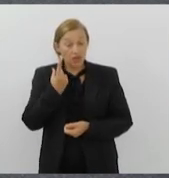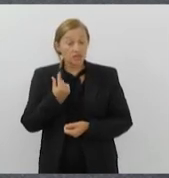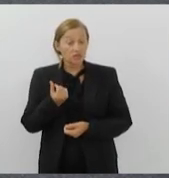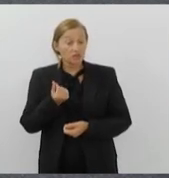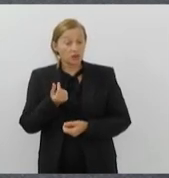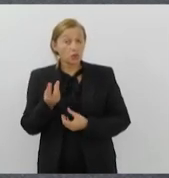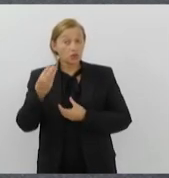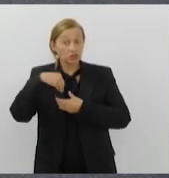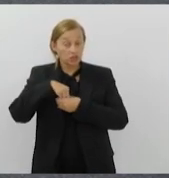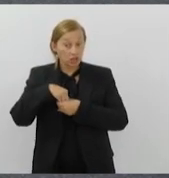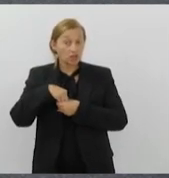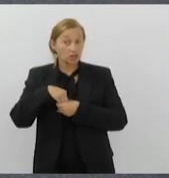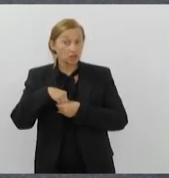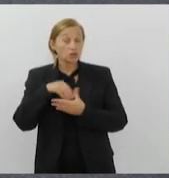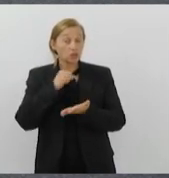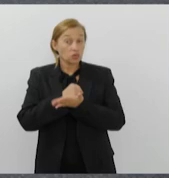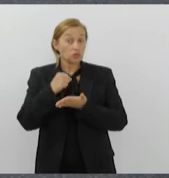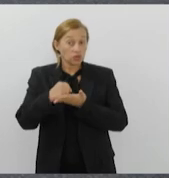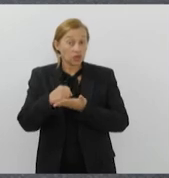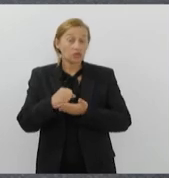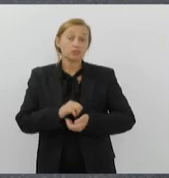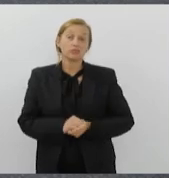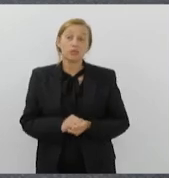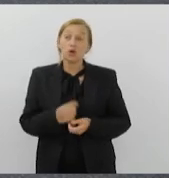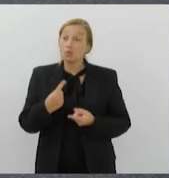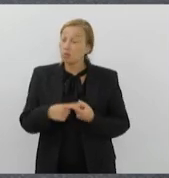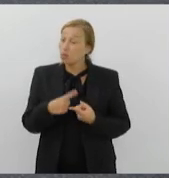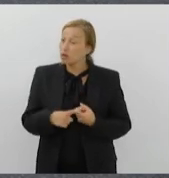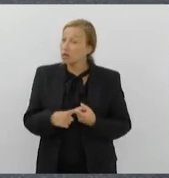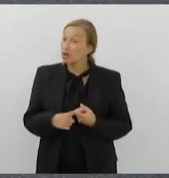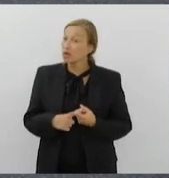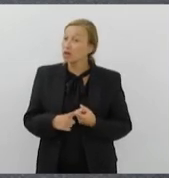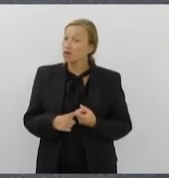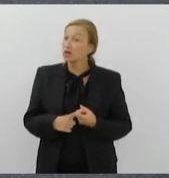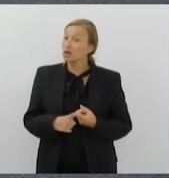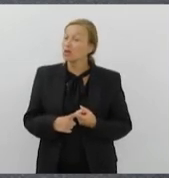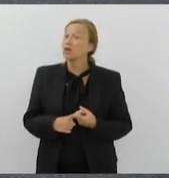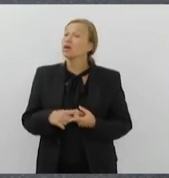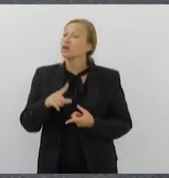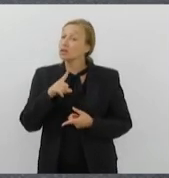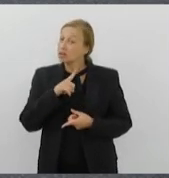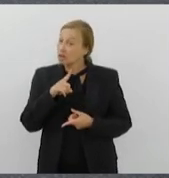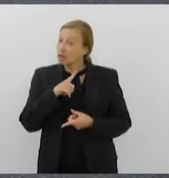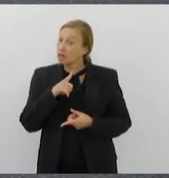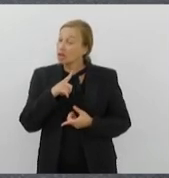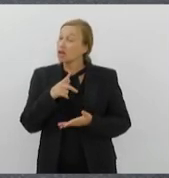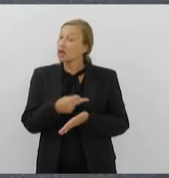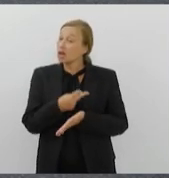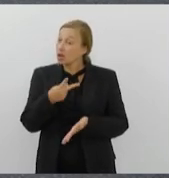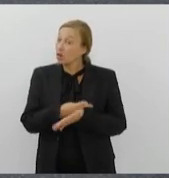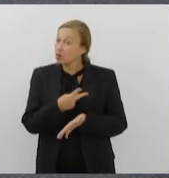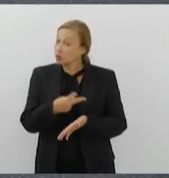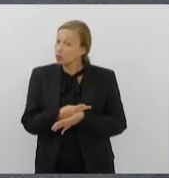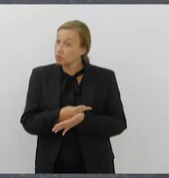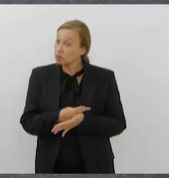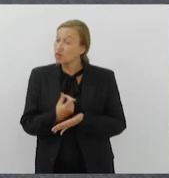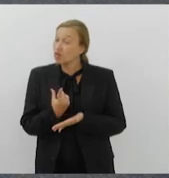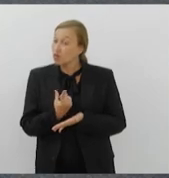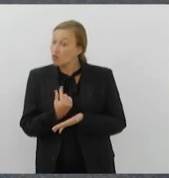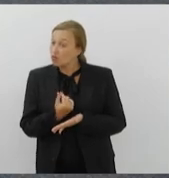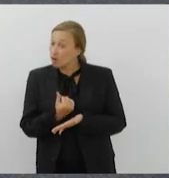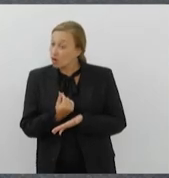de retorno, dos contratos de concessão, porque talvez esteja havendo irregularidades, valores